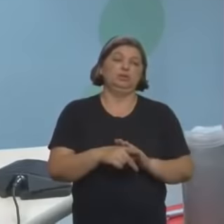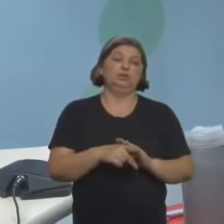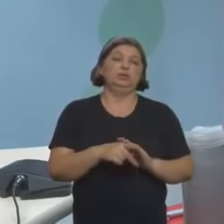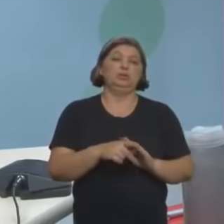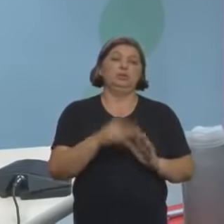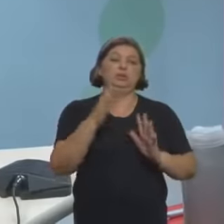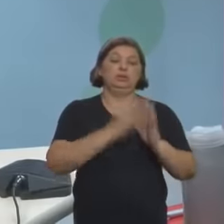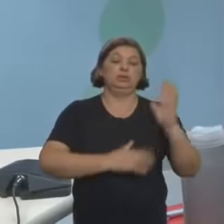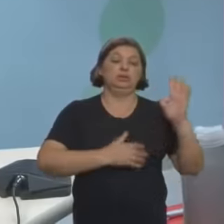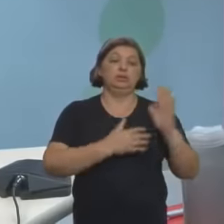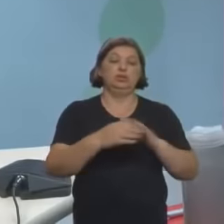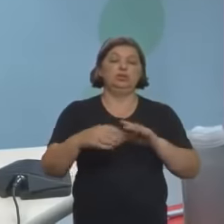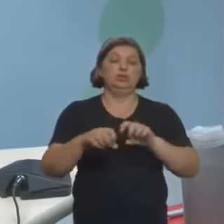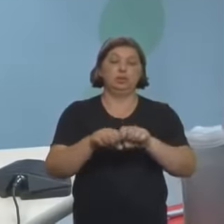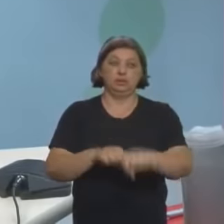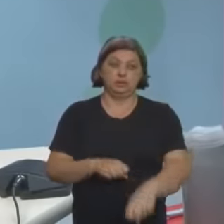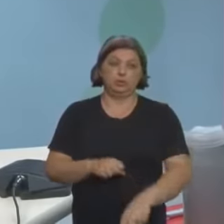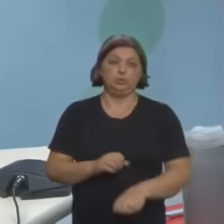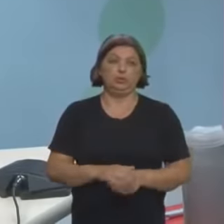formativa, né,